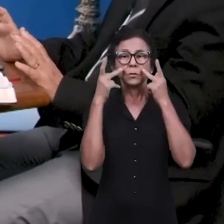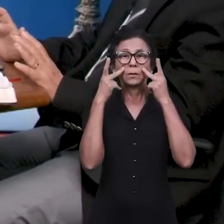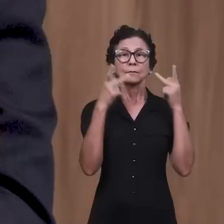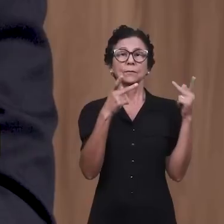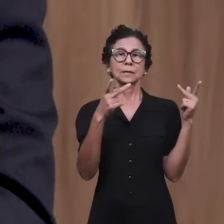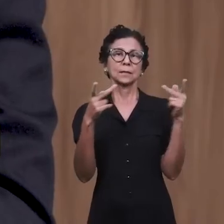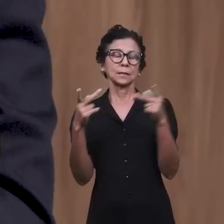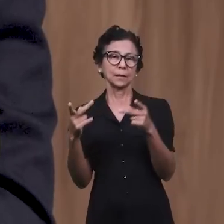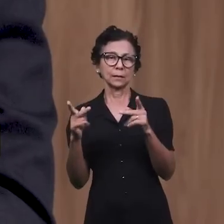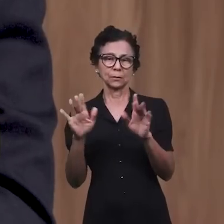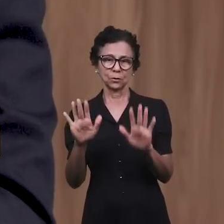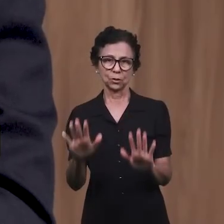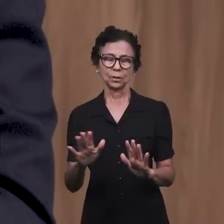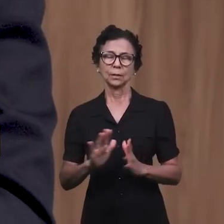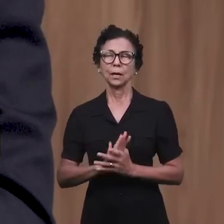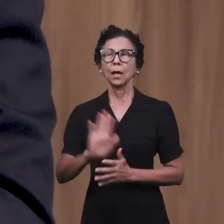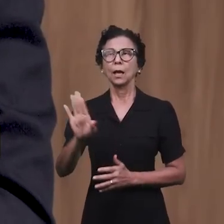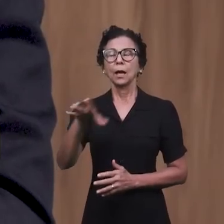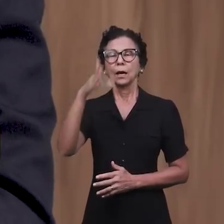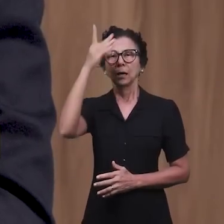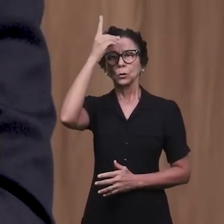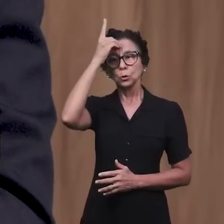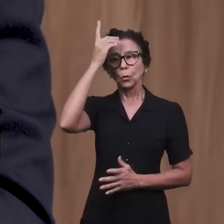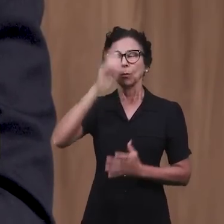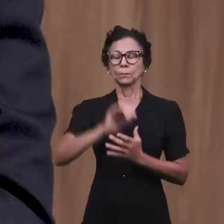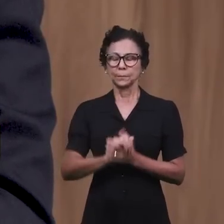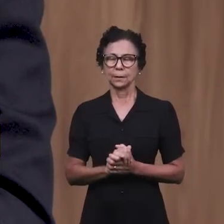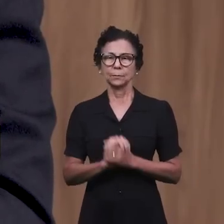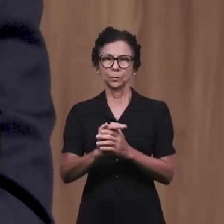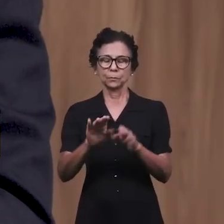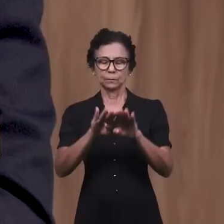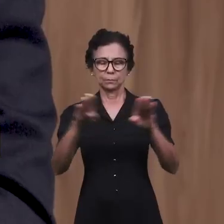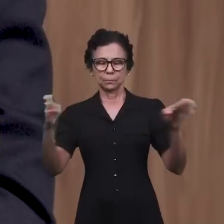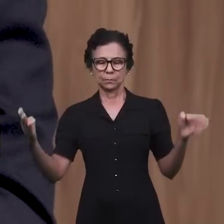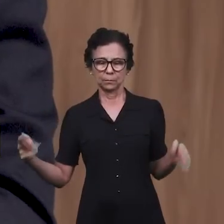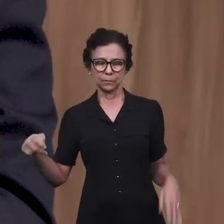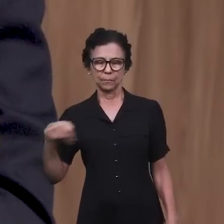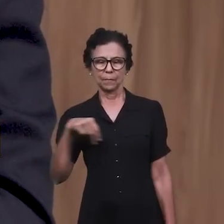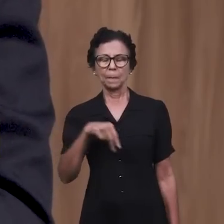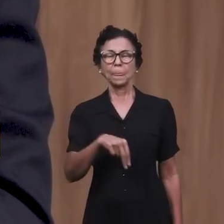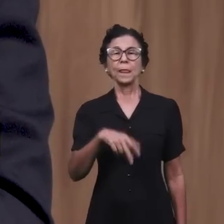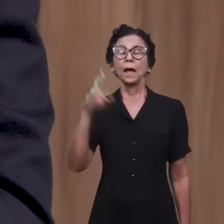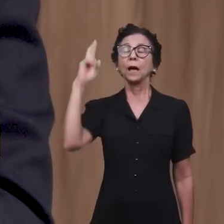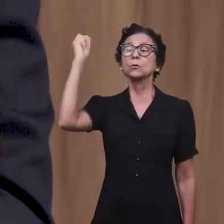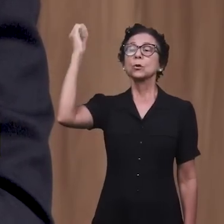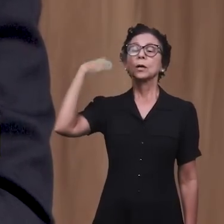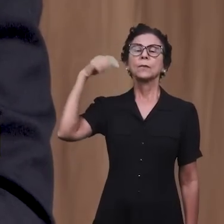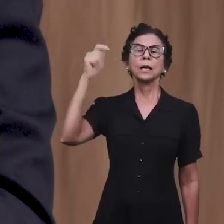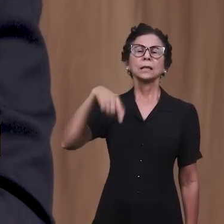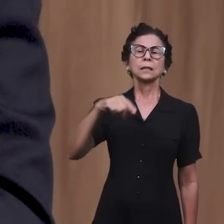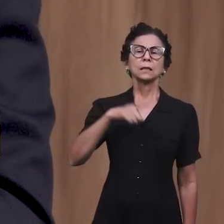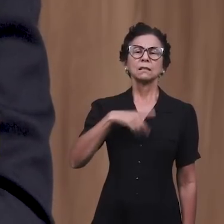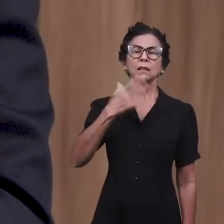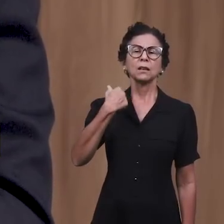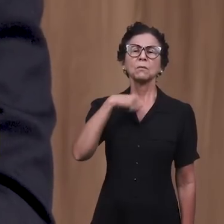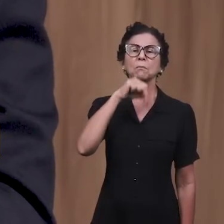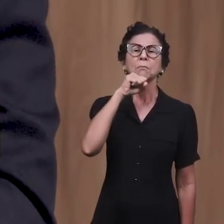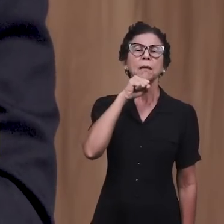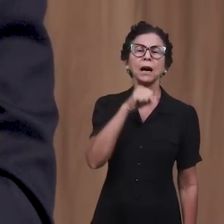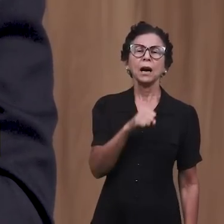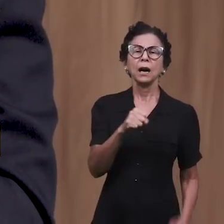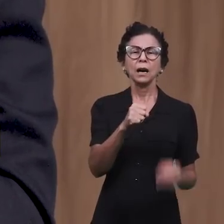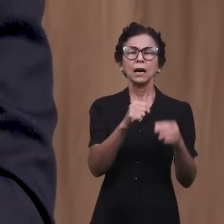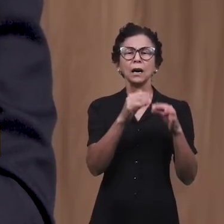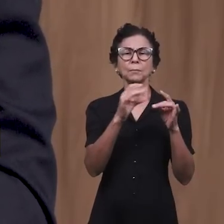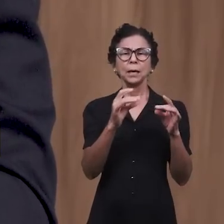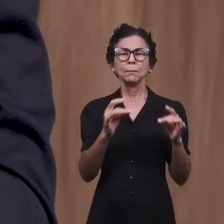é ético chegar na frente e usar determinadas expressões. O Senhor deu uma revelação que tem um pai aqui, assim na igreja,